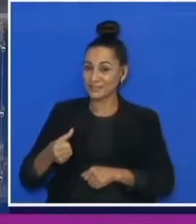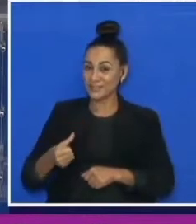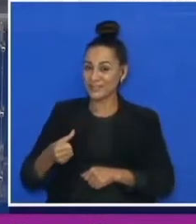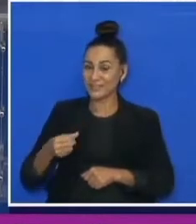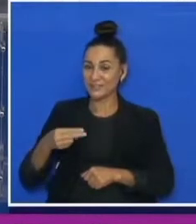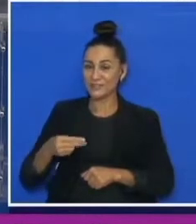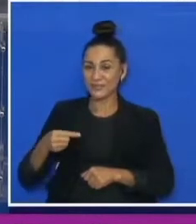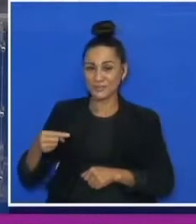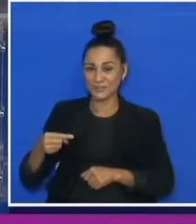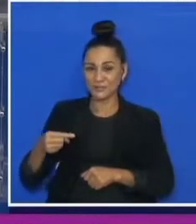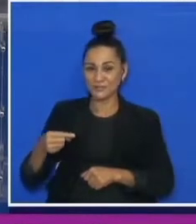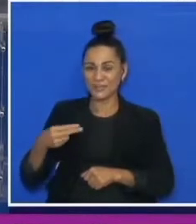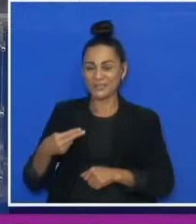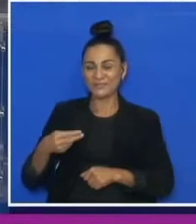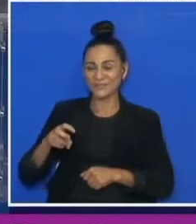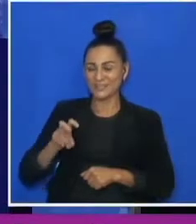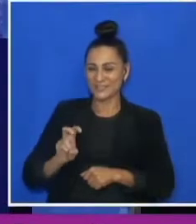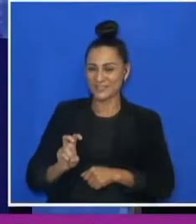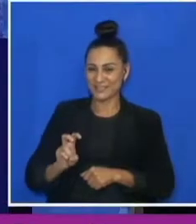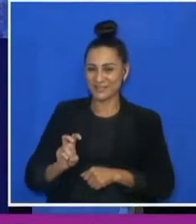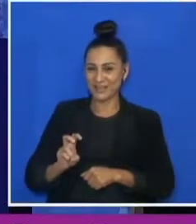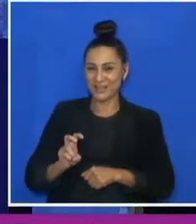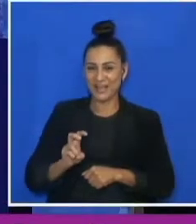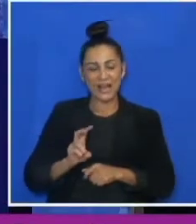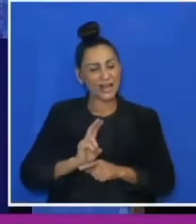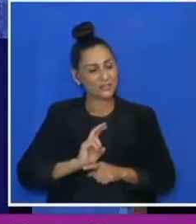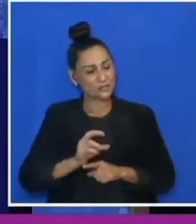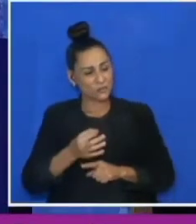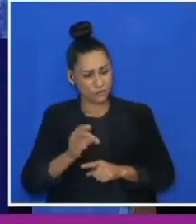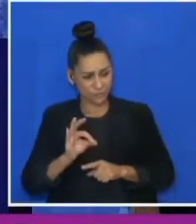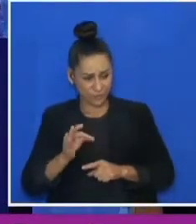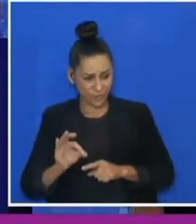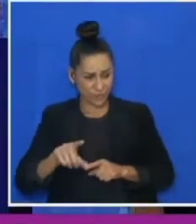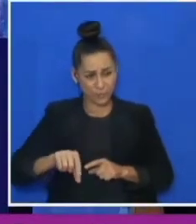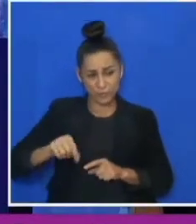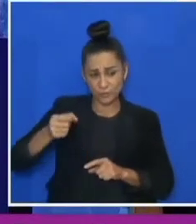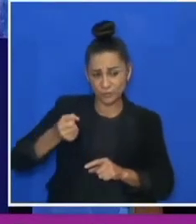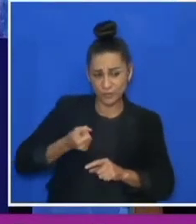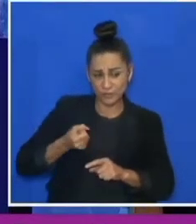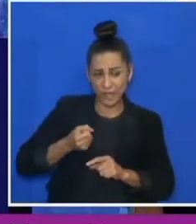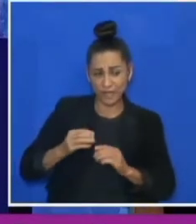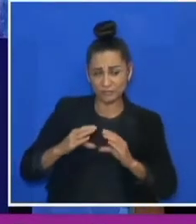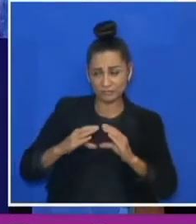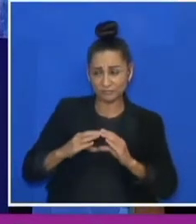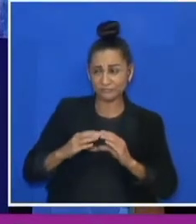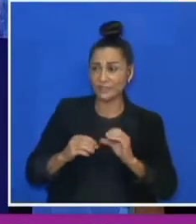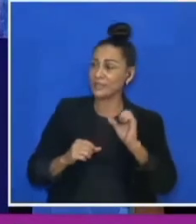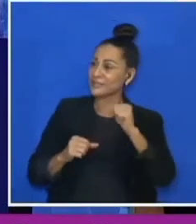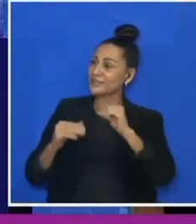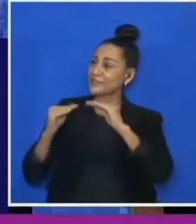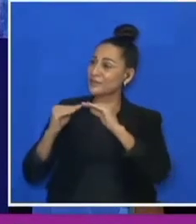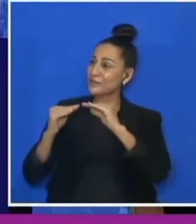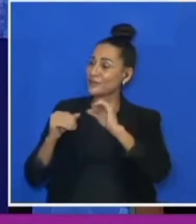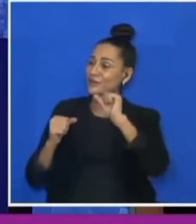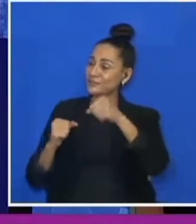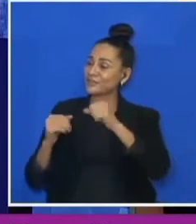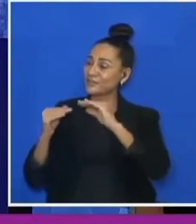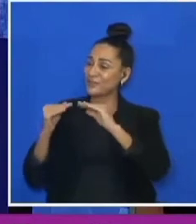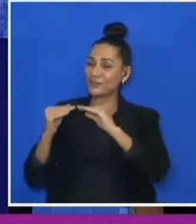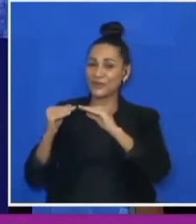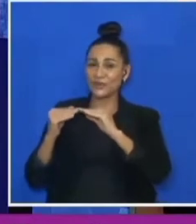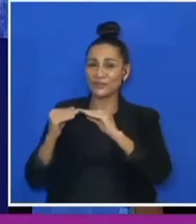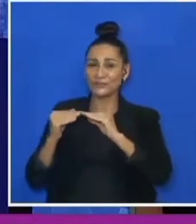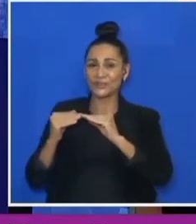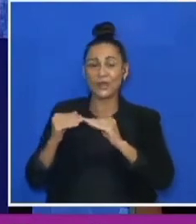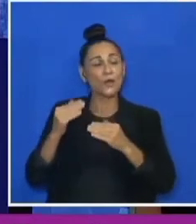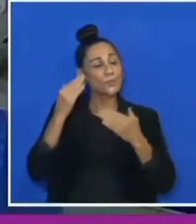06, 21 e 25. As auditoras confirmam as bolas sorteadas? Sim, confirmo. Sim,